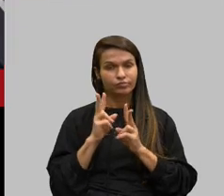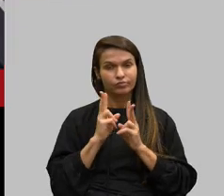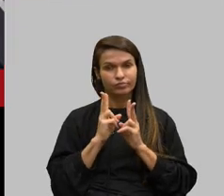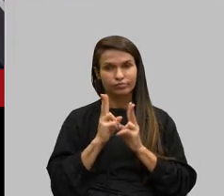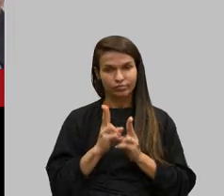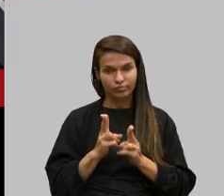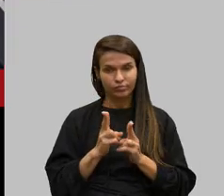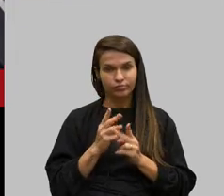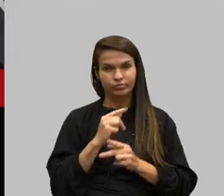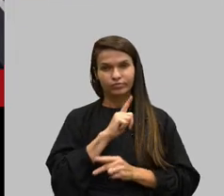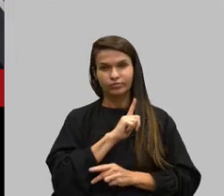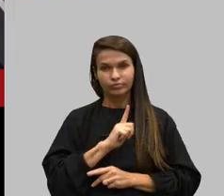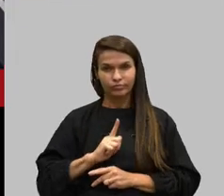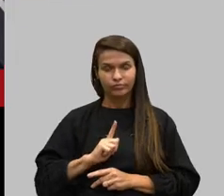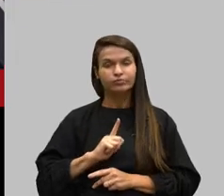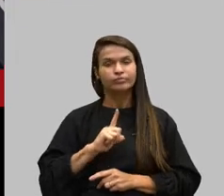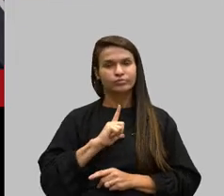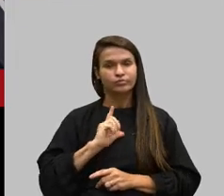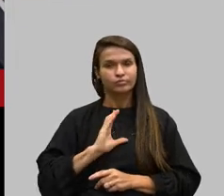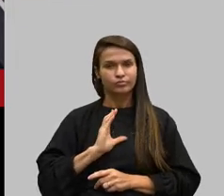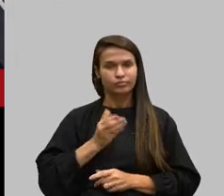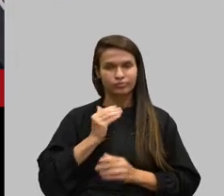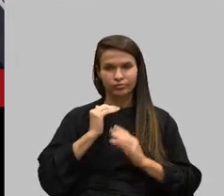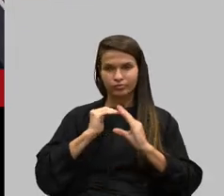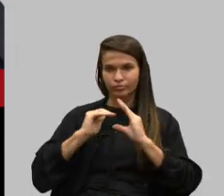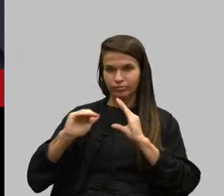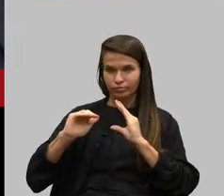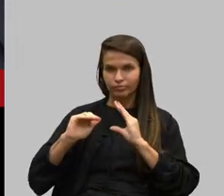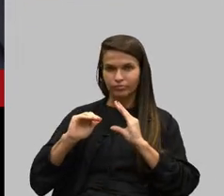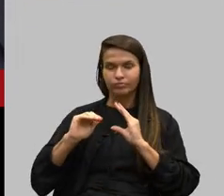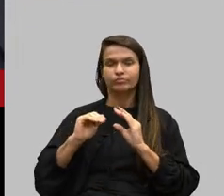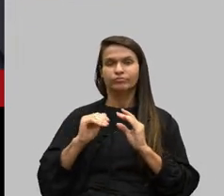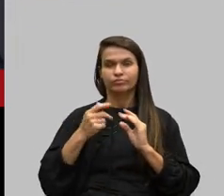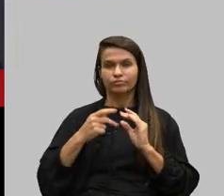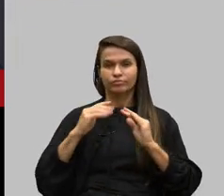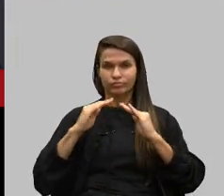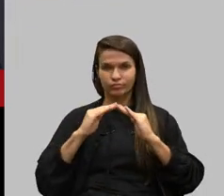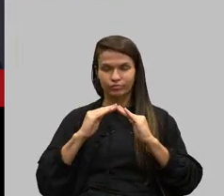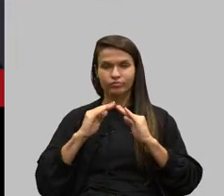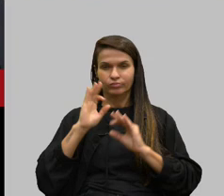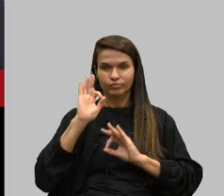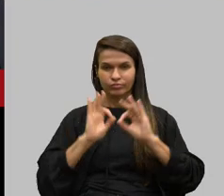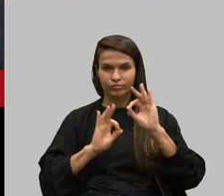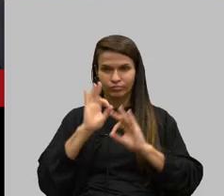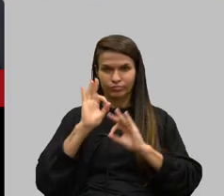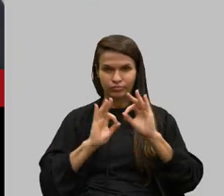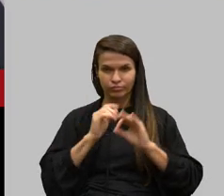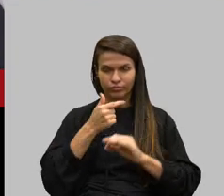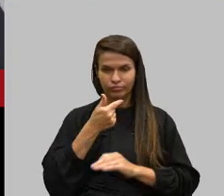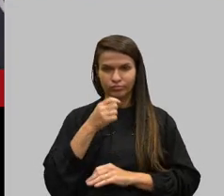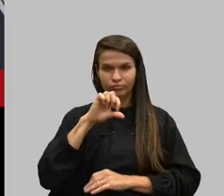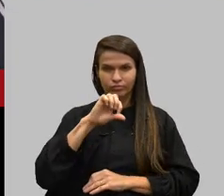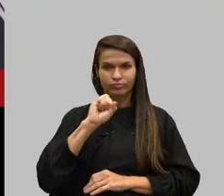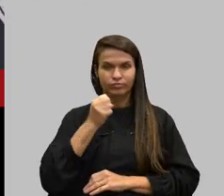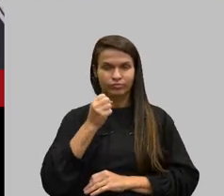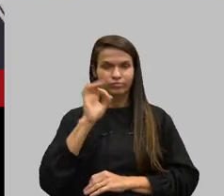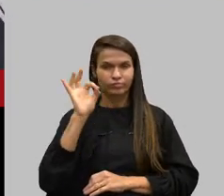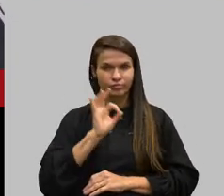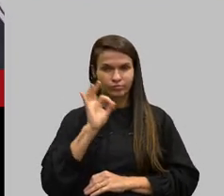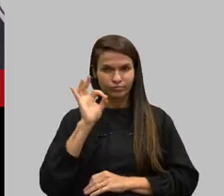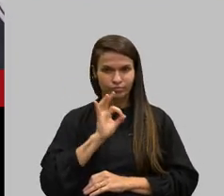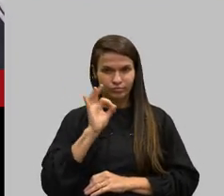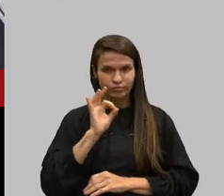governo teve a ousadia de encaminhar essa casa um reajuste da ordem de 28% ao